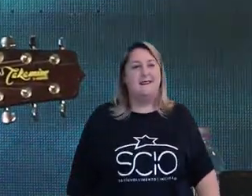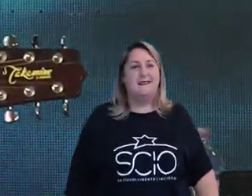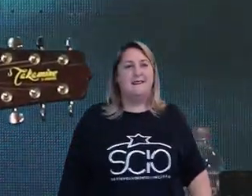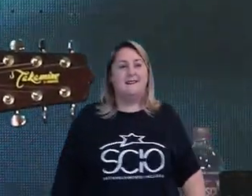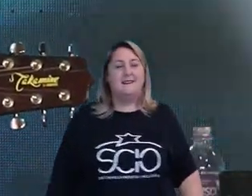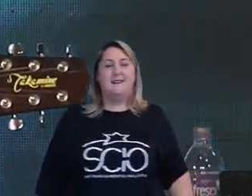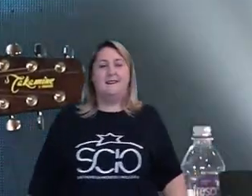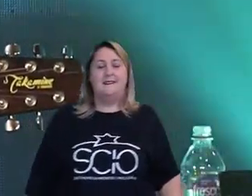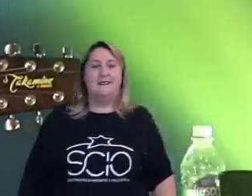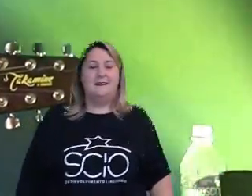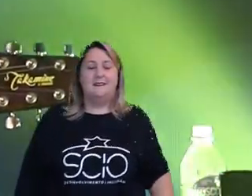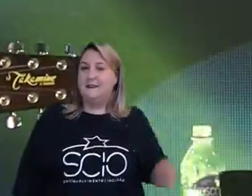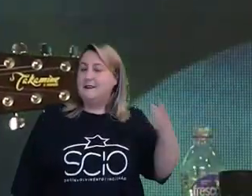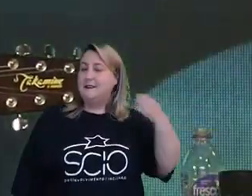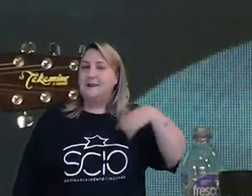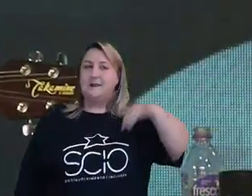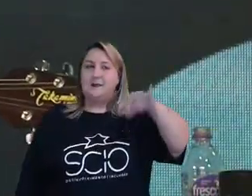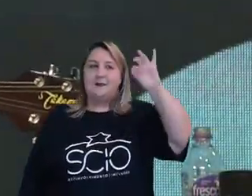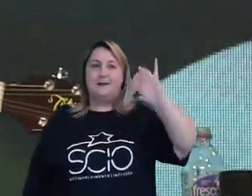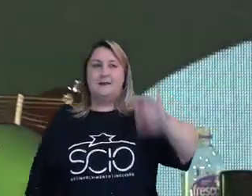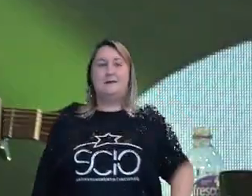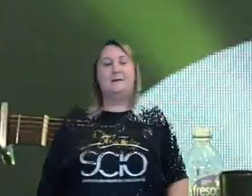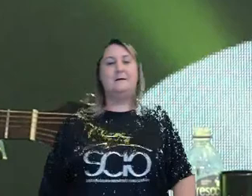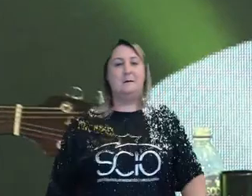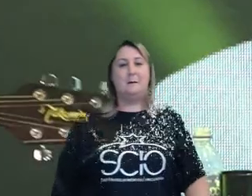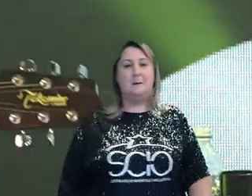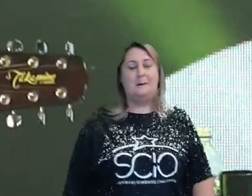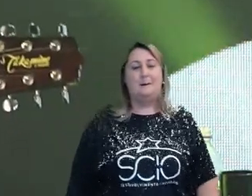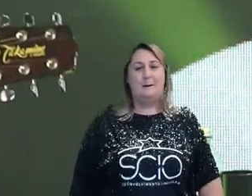suor. Oh, fio de cabelo.